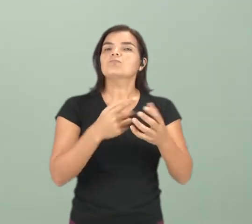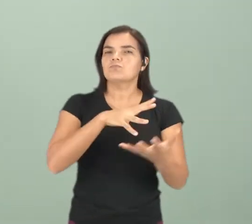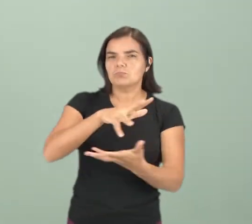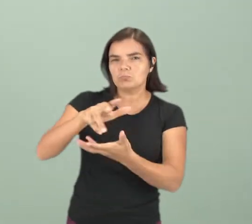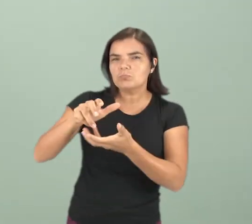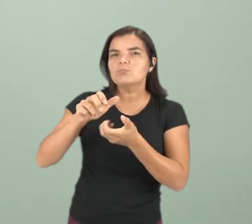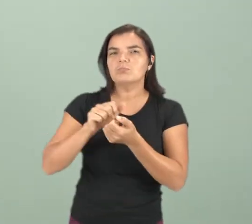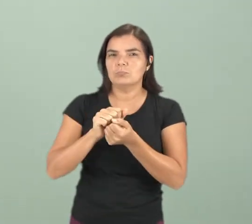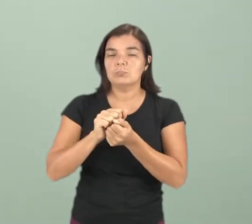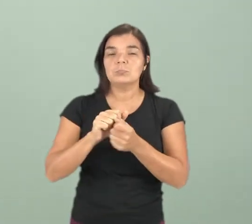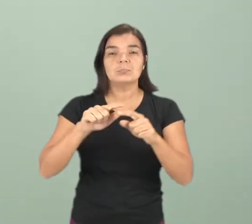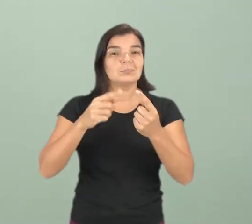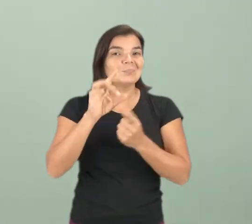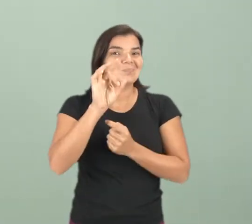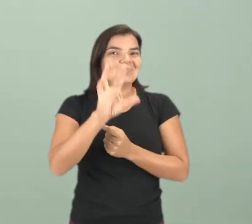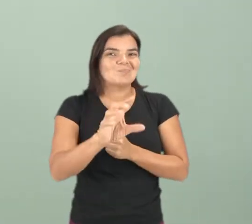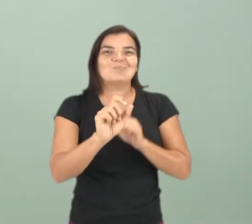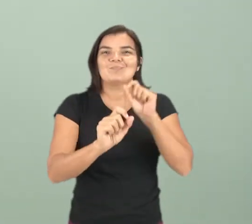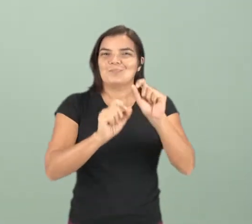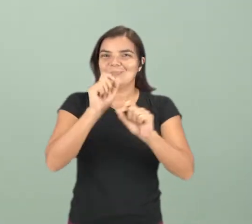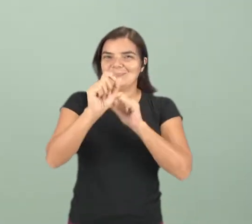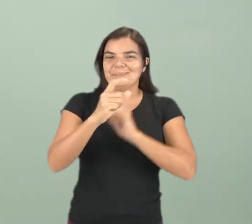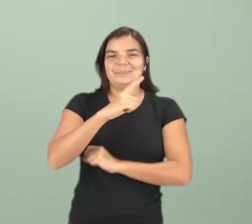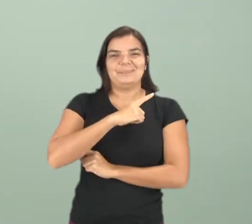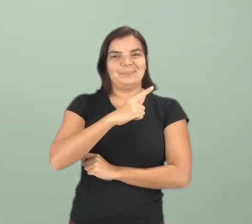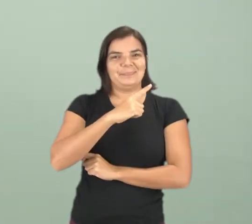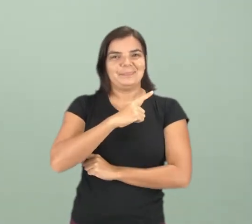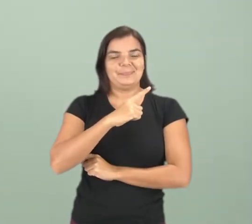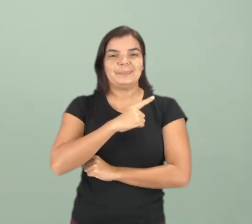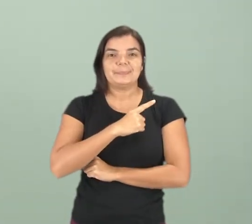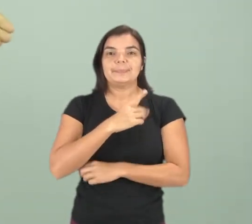potência regional não é só o fato dele ter